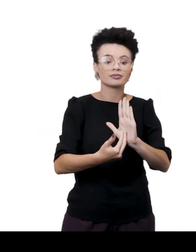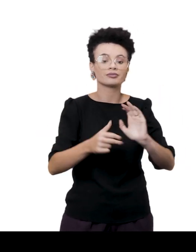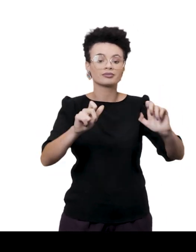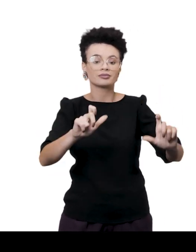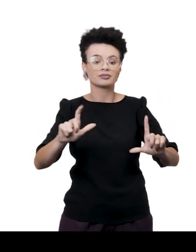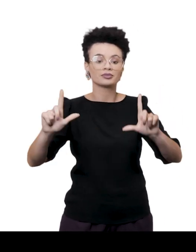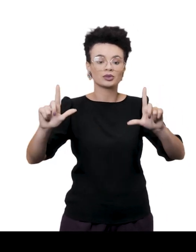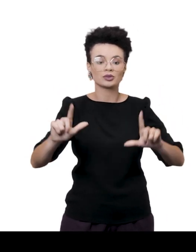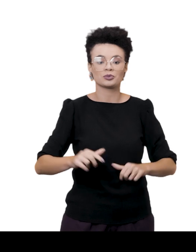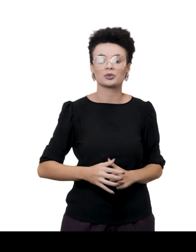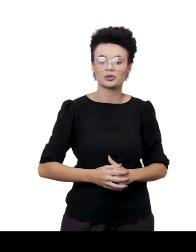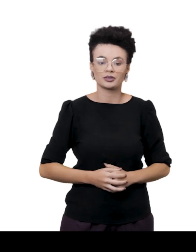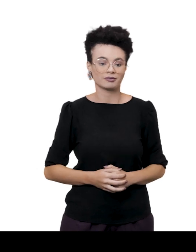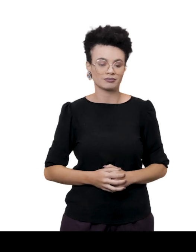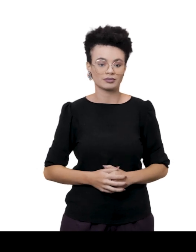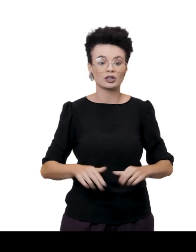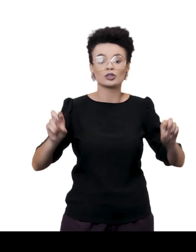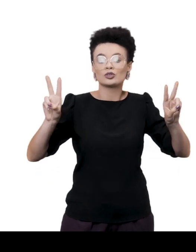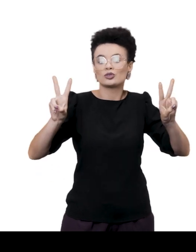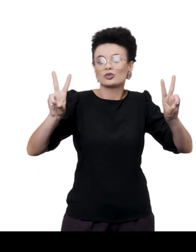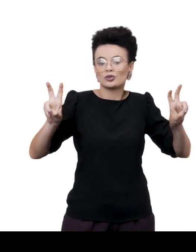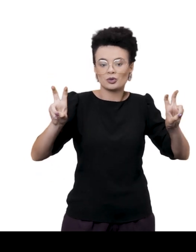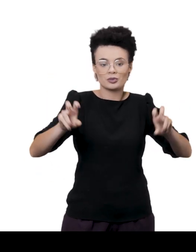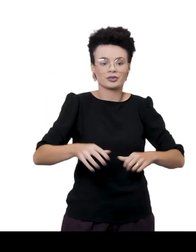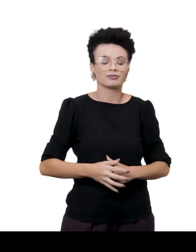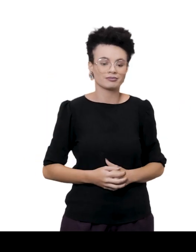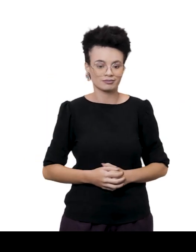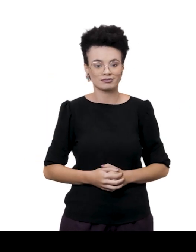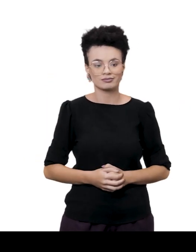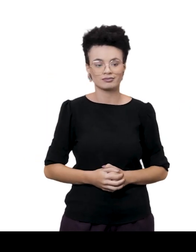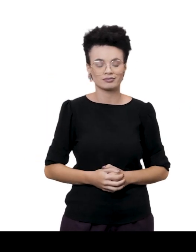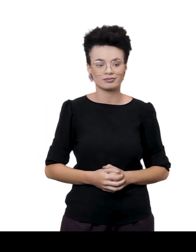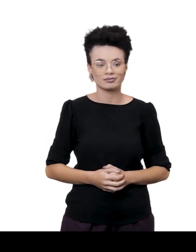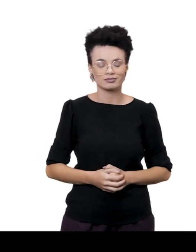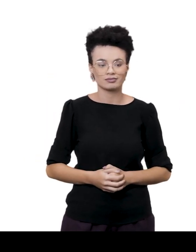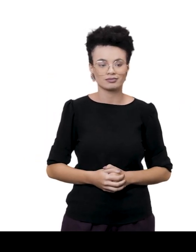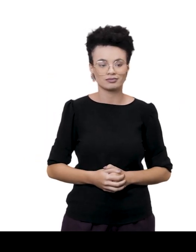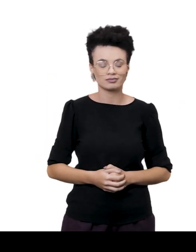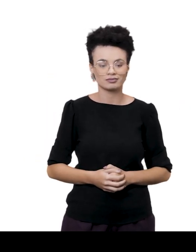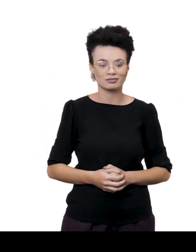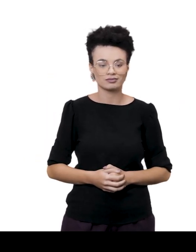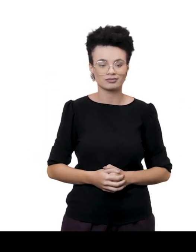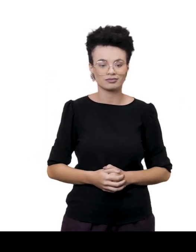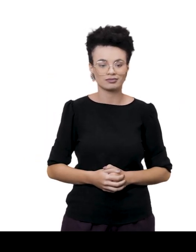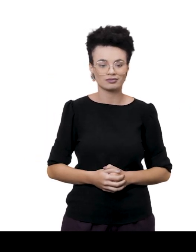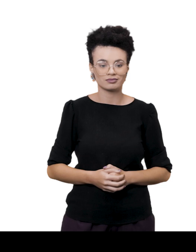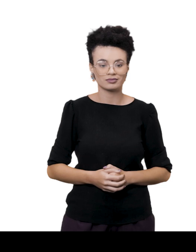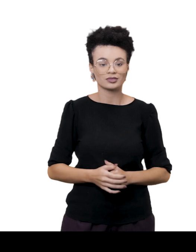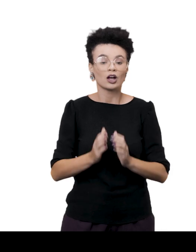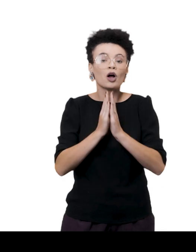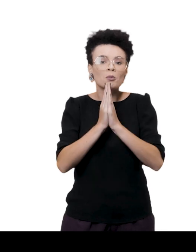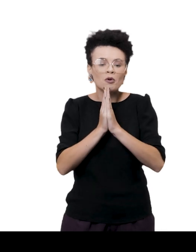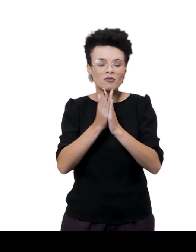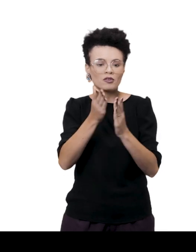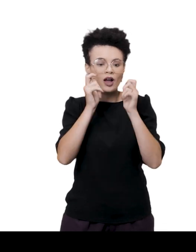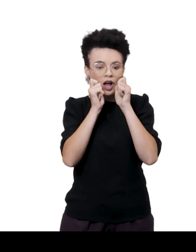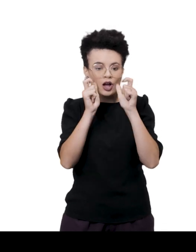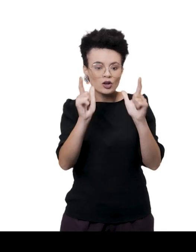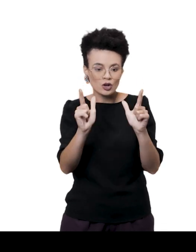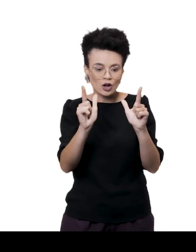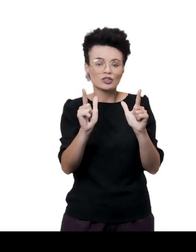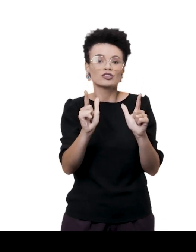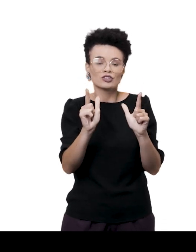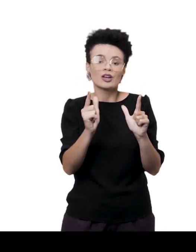expositivo, encontra-se a próxima obra deste conteúdo. Intitulada Please Awake, Ask Nature